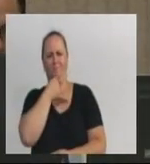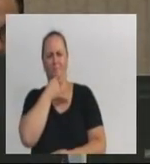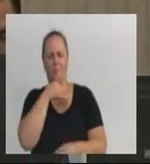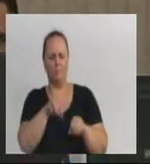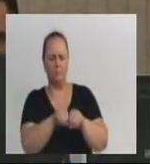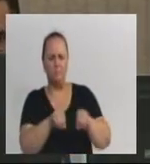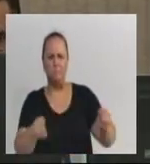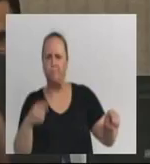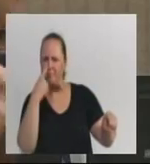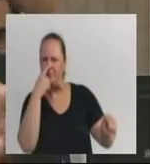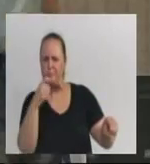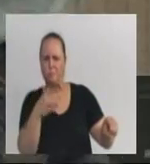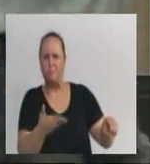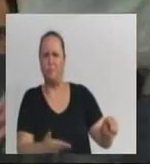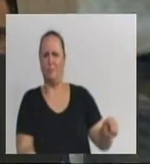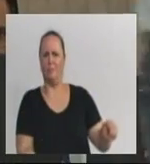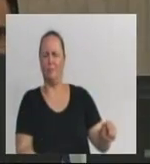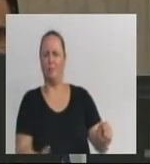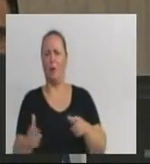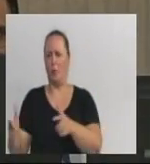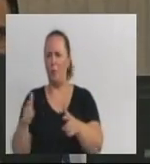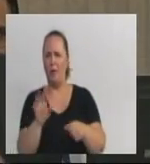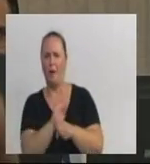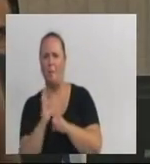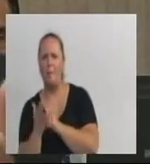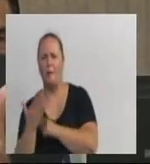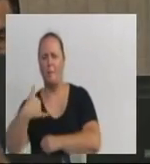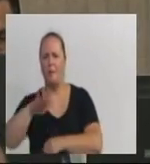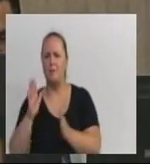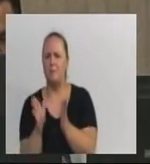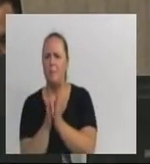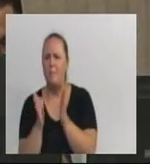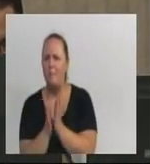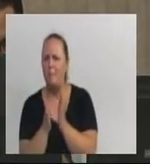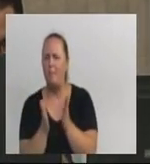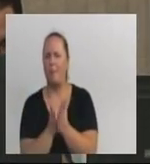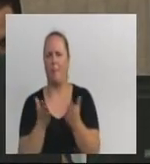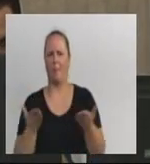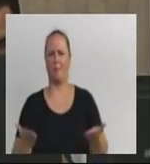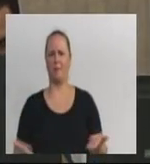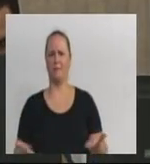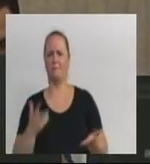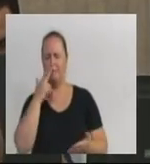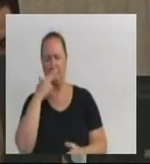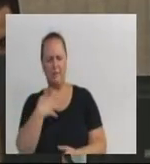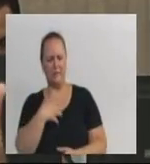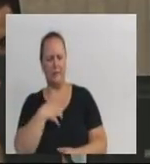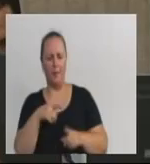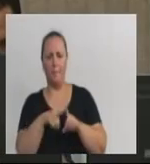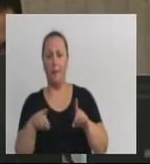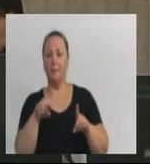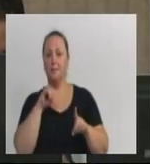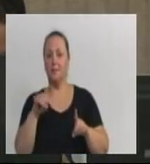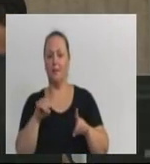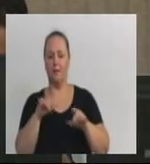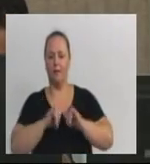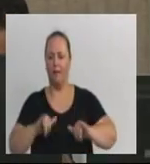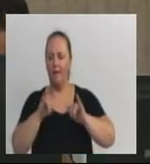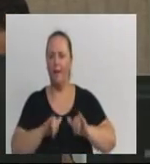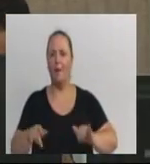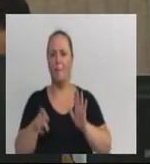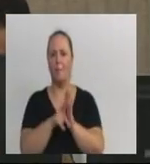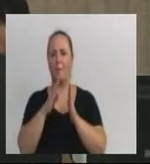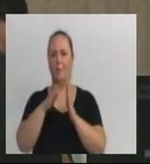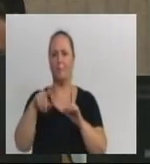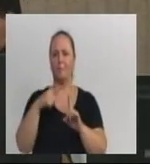vive o povo carente dos bairros da nossa cidade e que acho que, através dessa campanha, poderão ser apontados todos esses